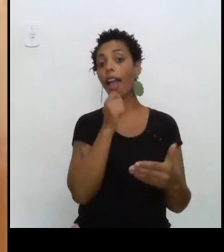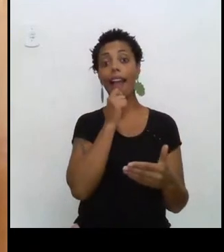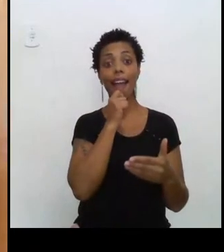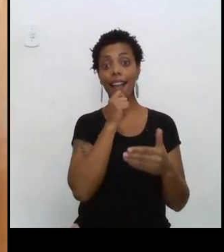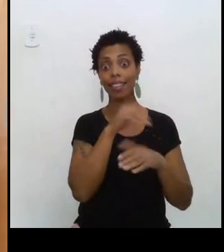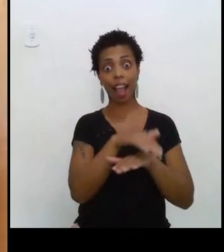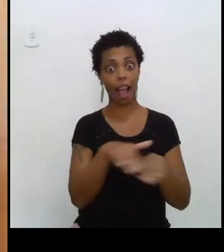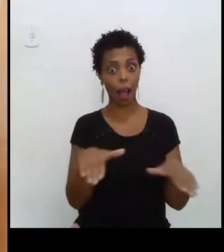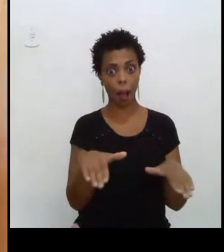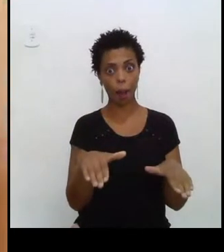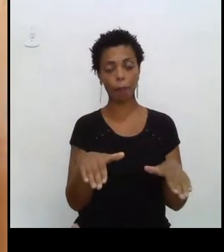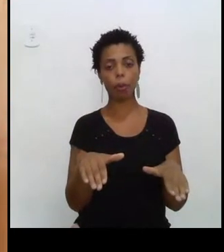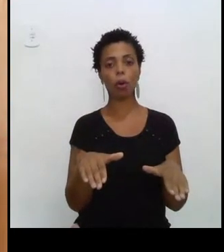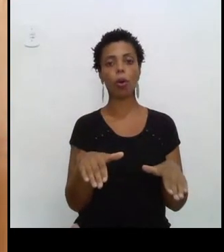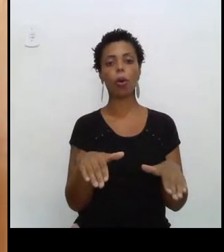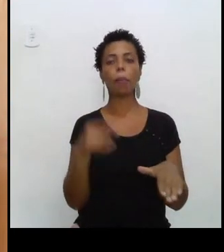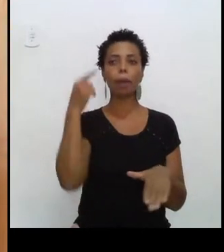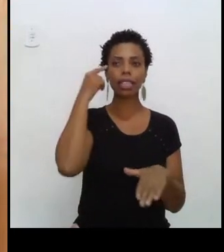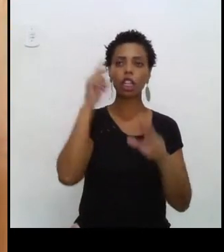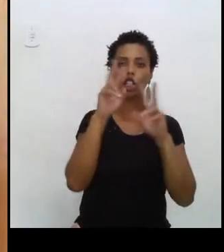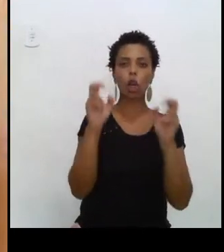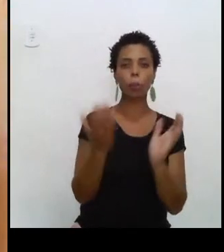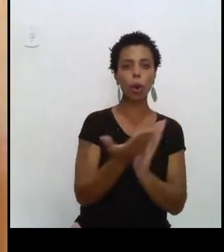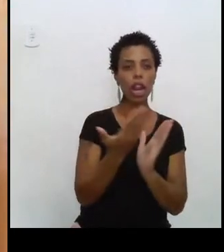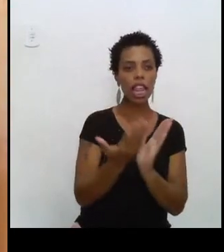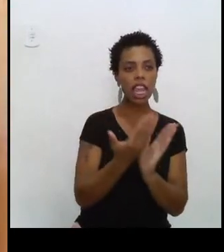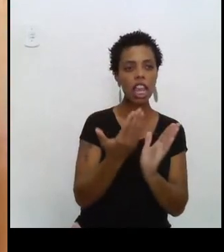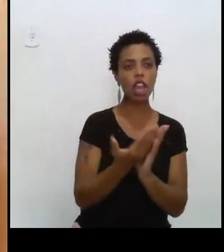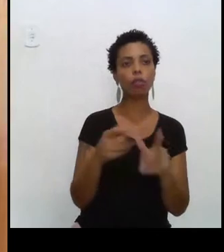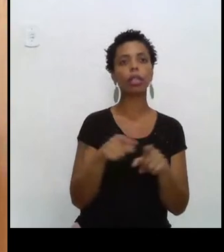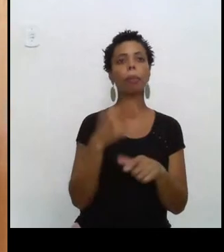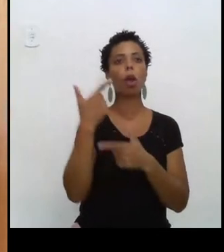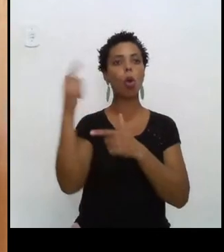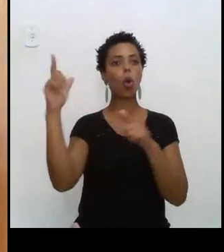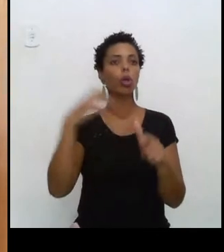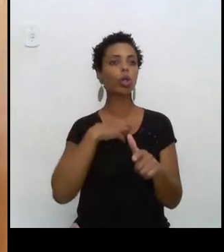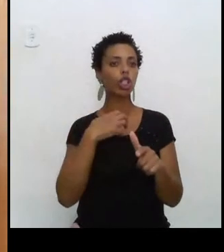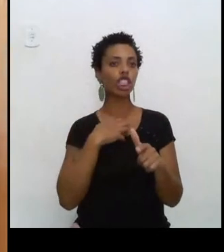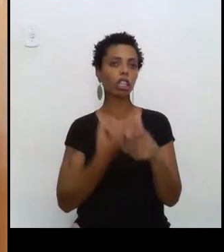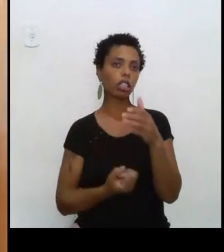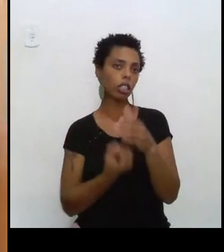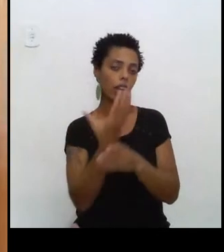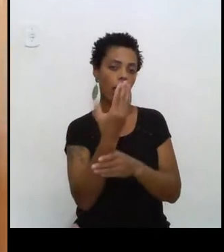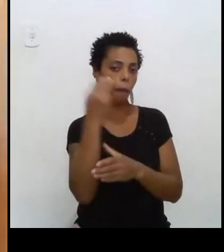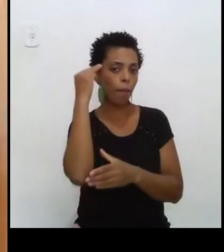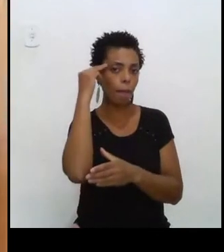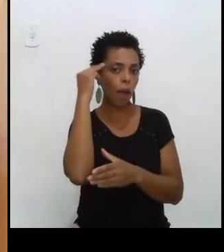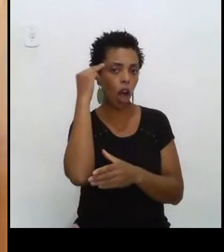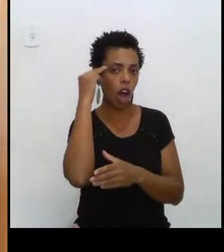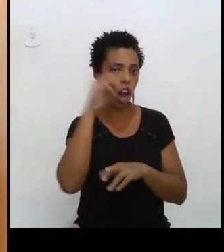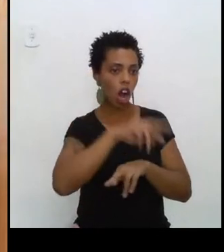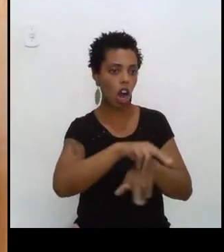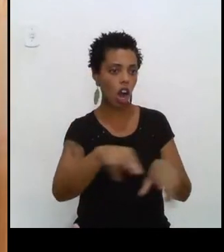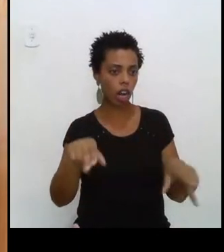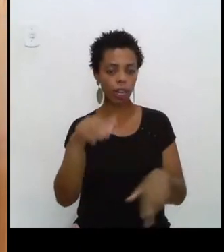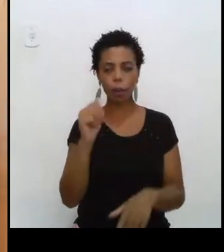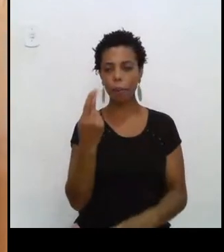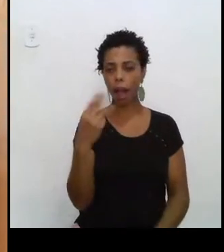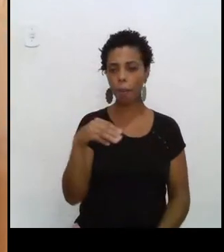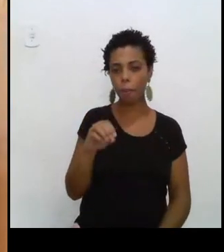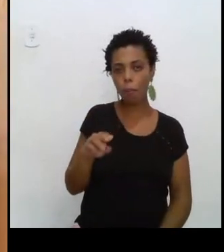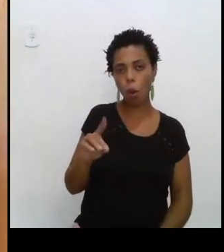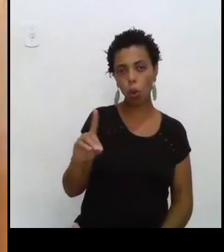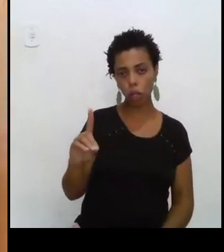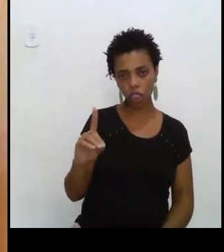boa noite e este a outra forma adicionar memória é que aqui na fantasma José imaginam a